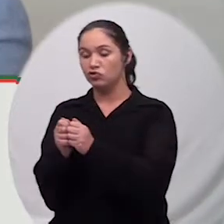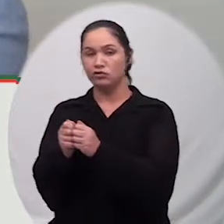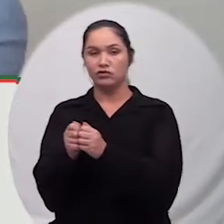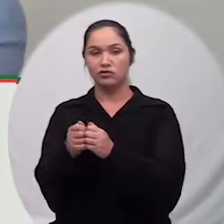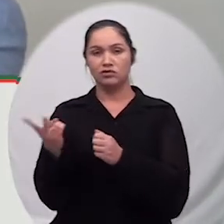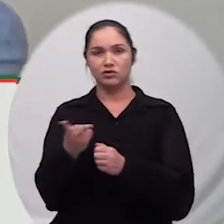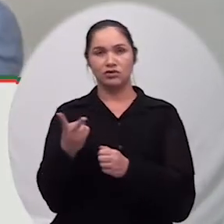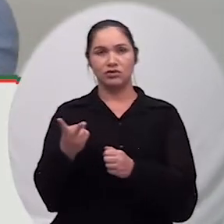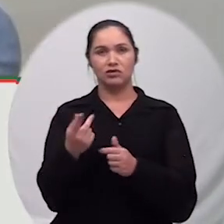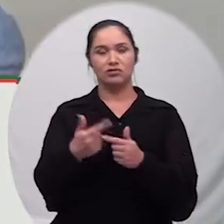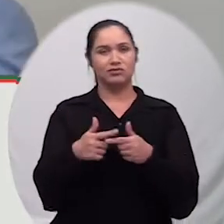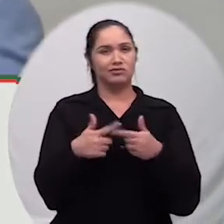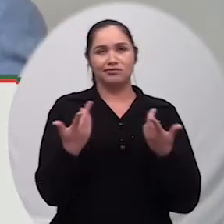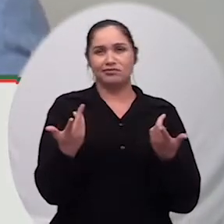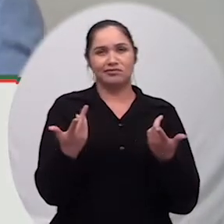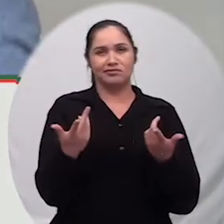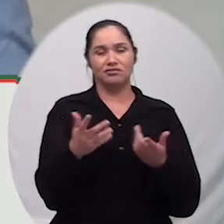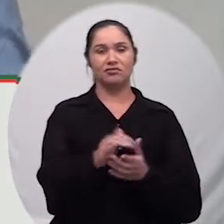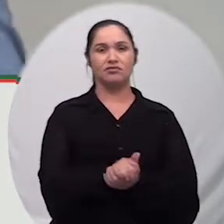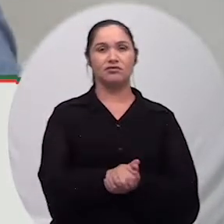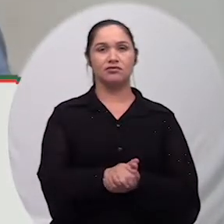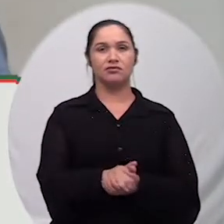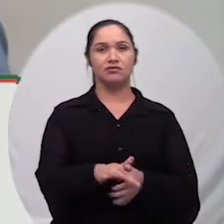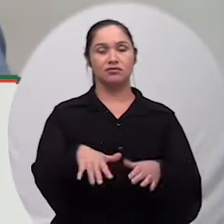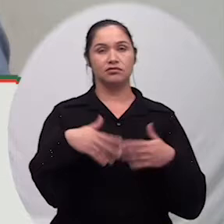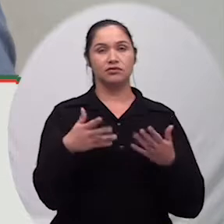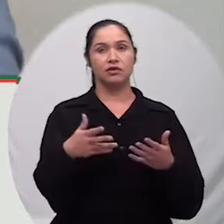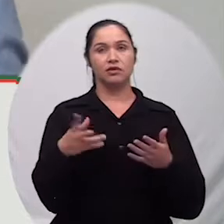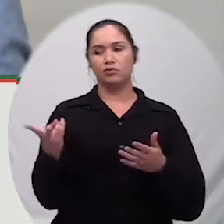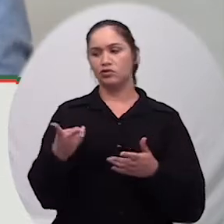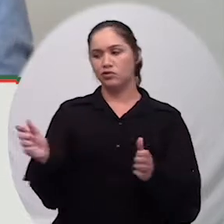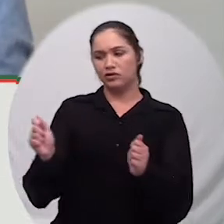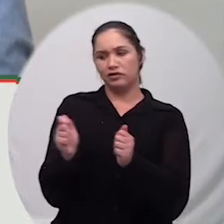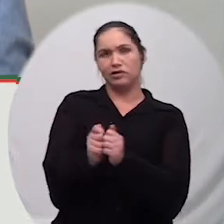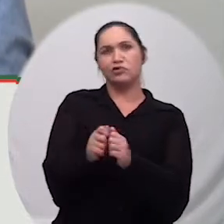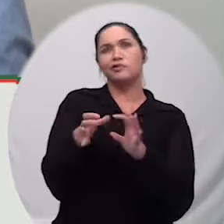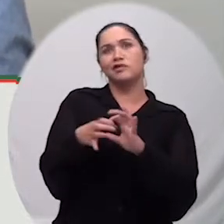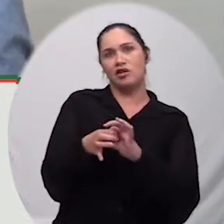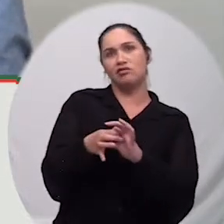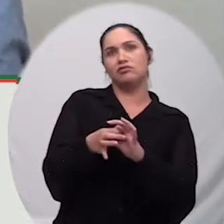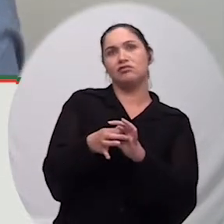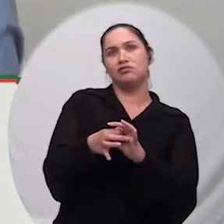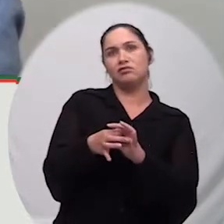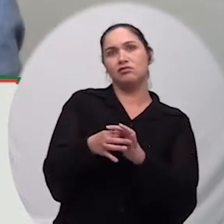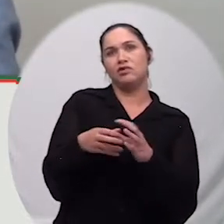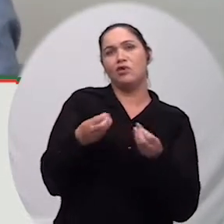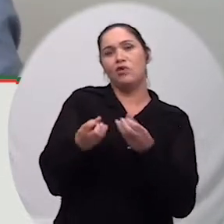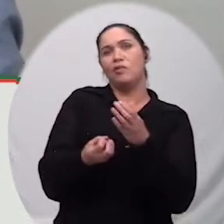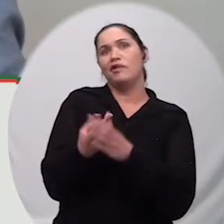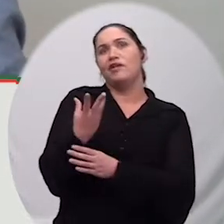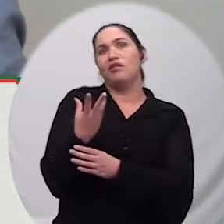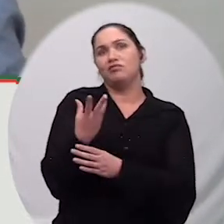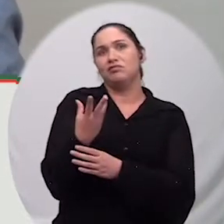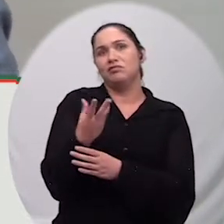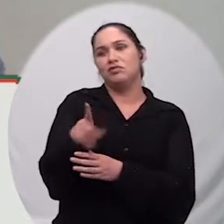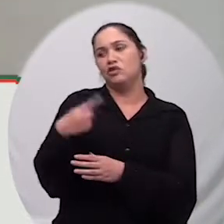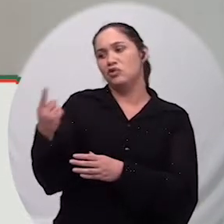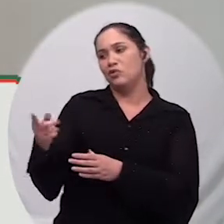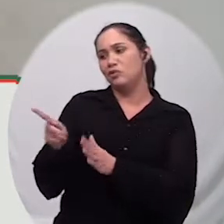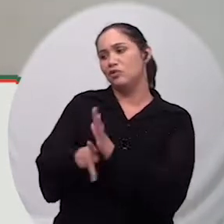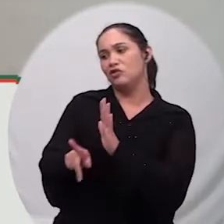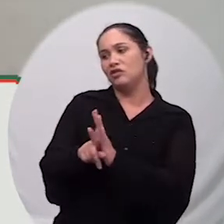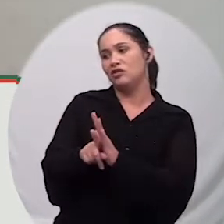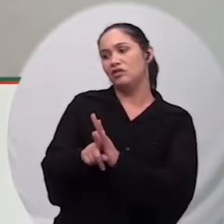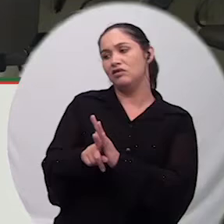nós acabamos de decidir que vai ser adiado. Eu acho que tem que estar vinculado uma coisa com a outra. Criar o cargos para quê? Se o